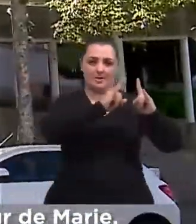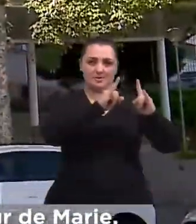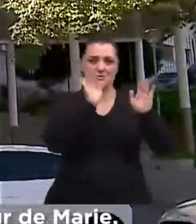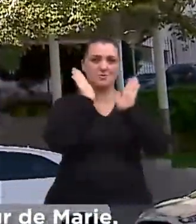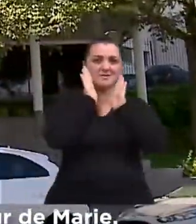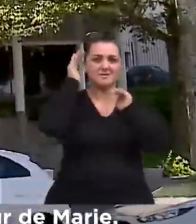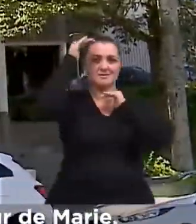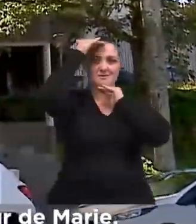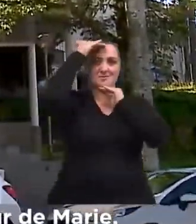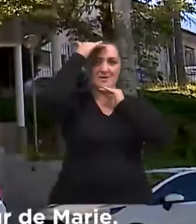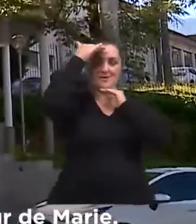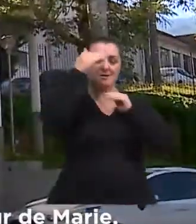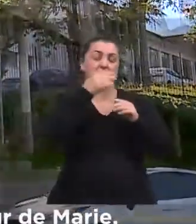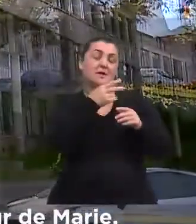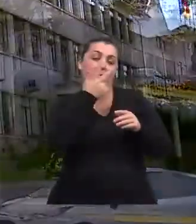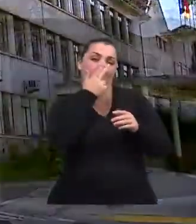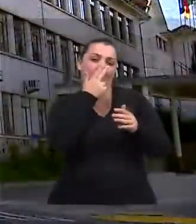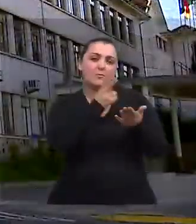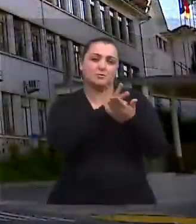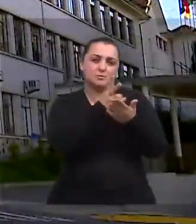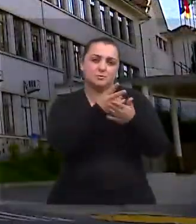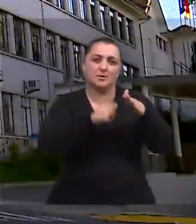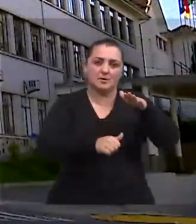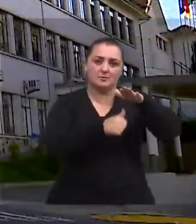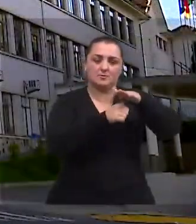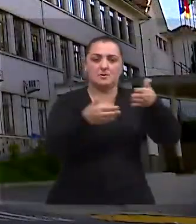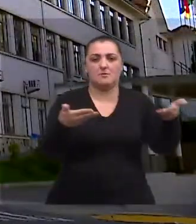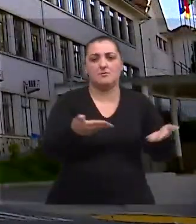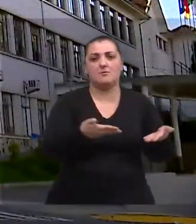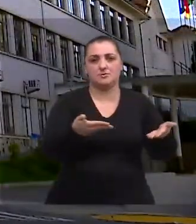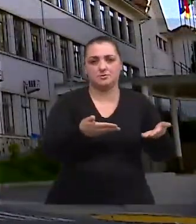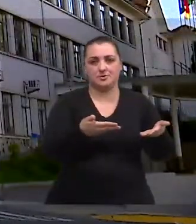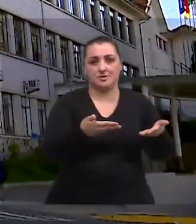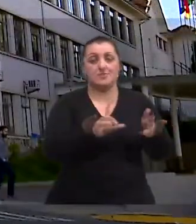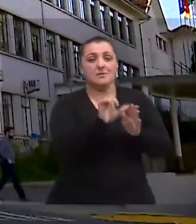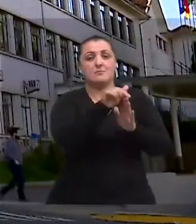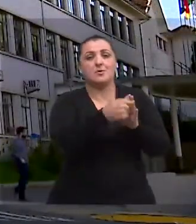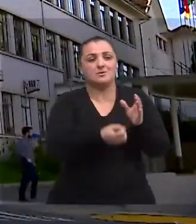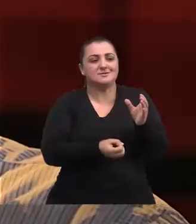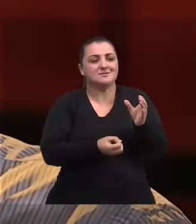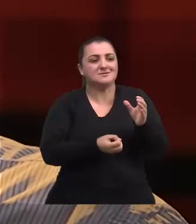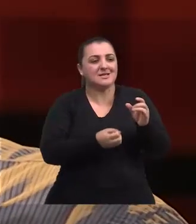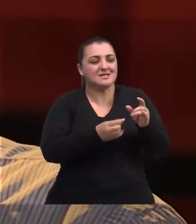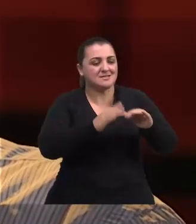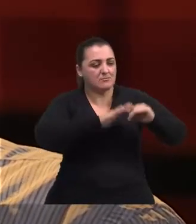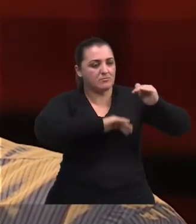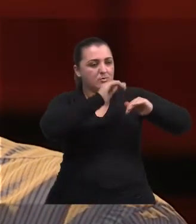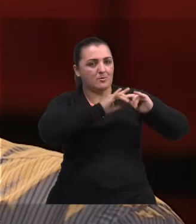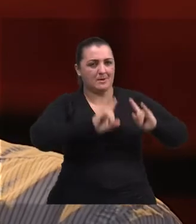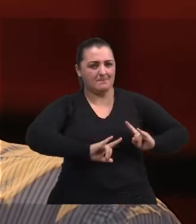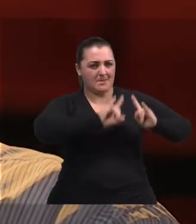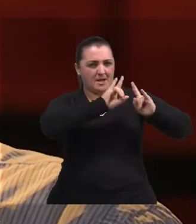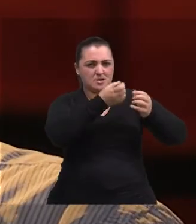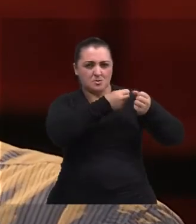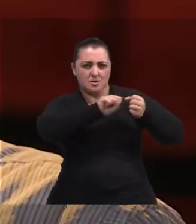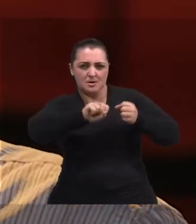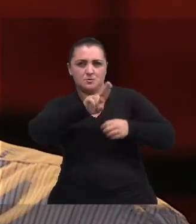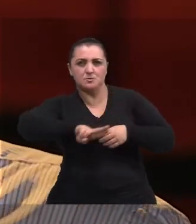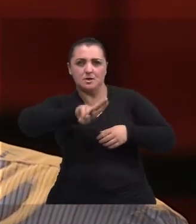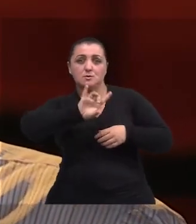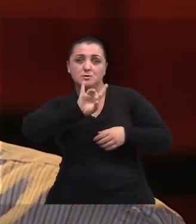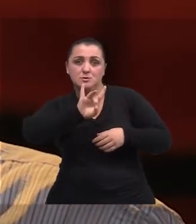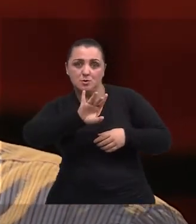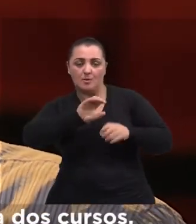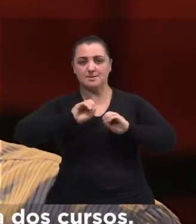prédio das Irmãs de Sacré-Cœur de Marie, que é onde está hoje a reitoria da universidade. Com o surgimento desse prédio,